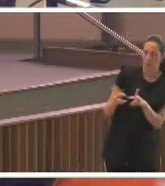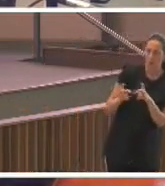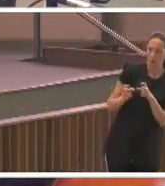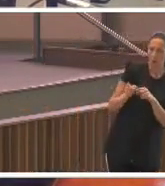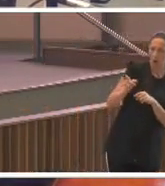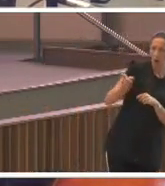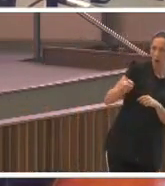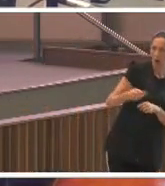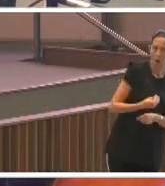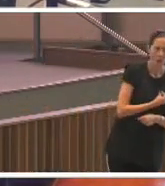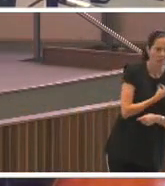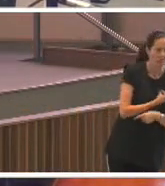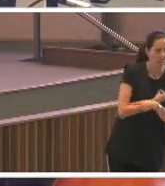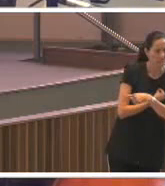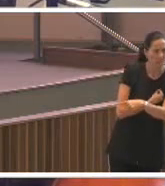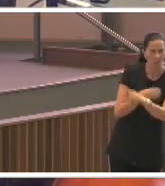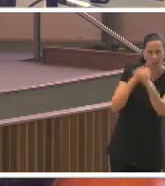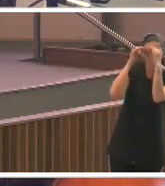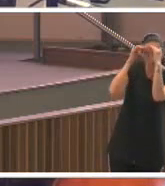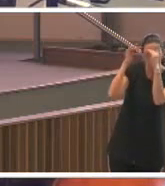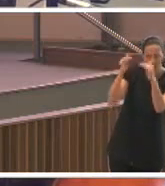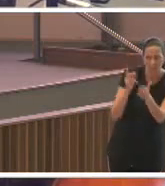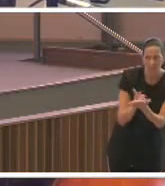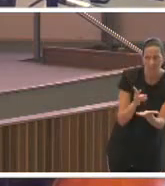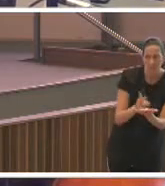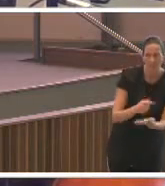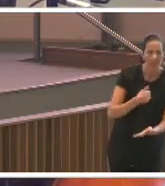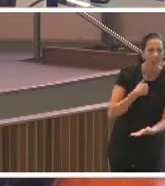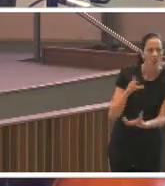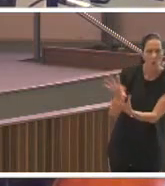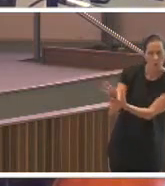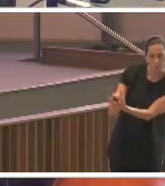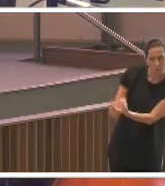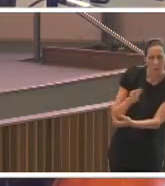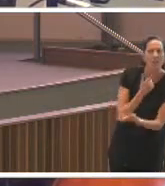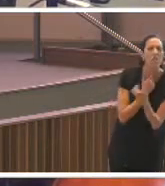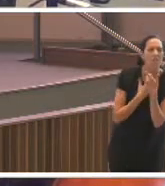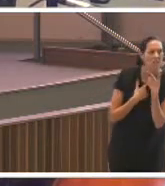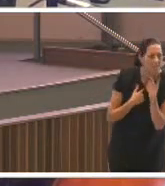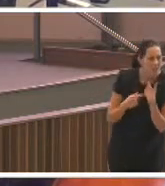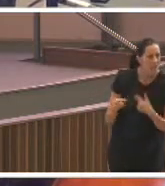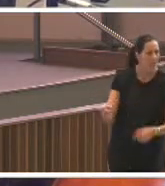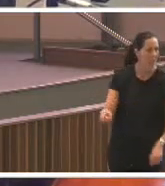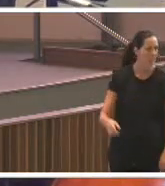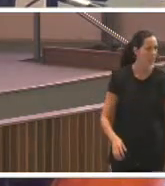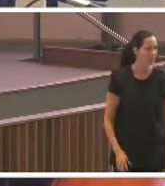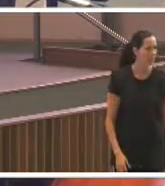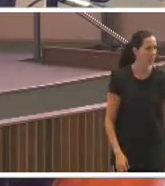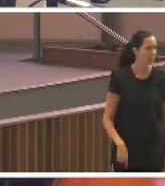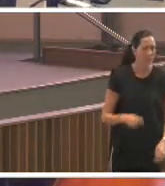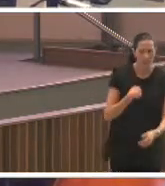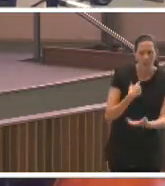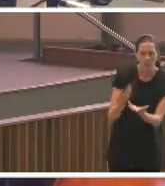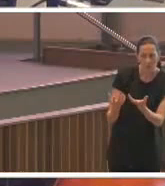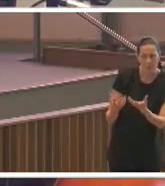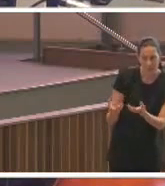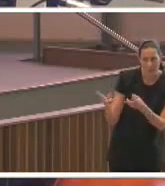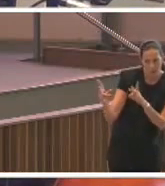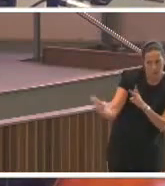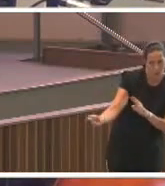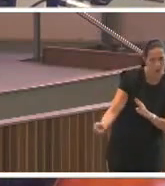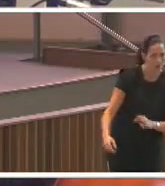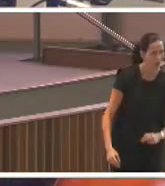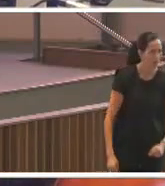Quando a nossa autoridade é exercida nesses termos, Paulo vai dizer que ela se torna motivo de